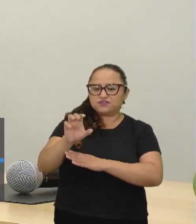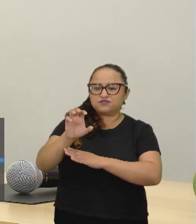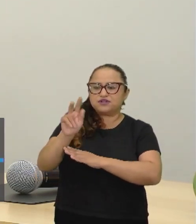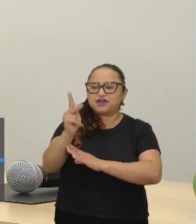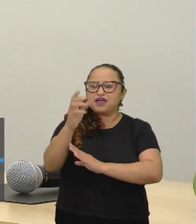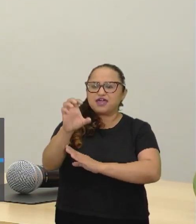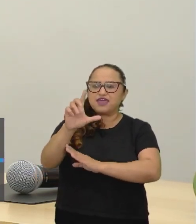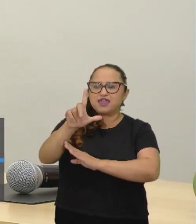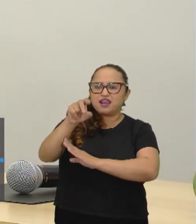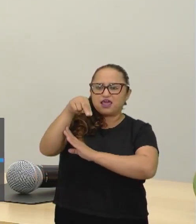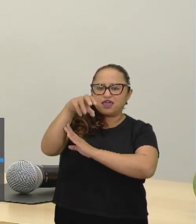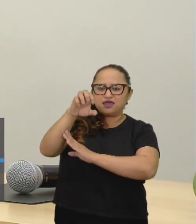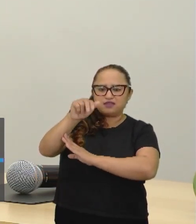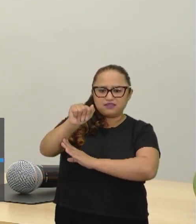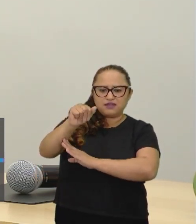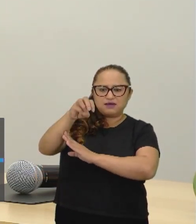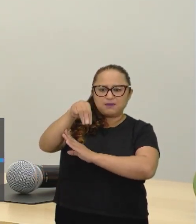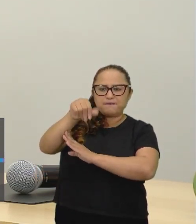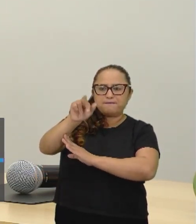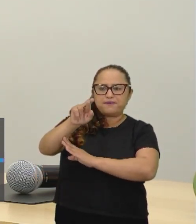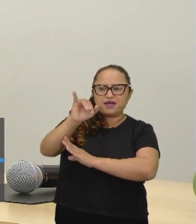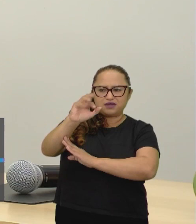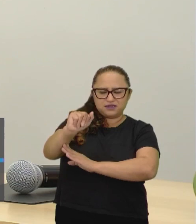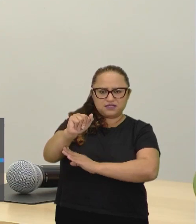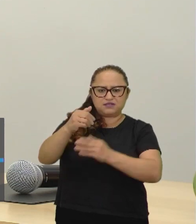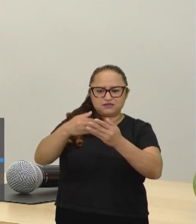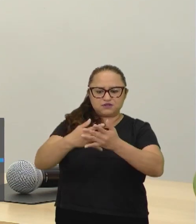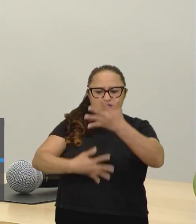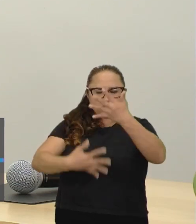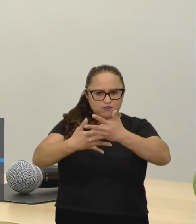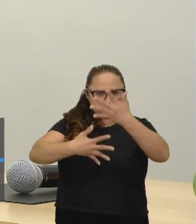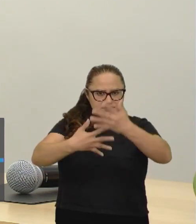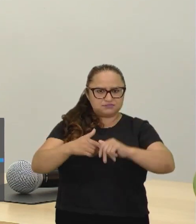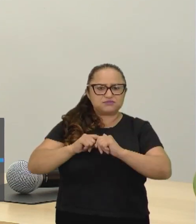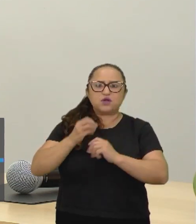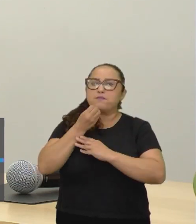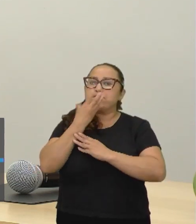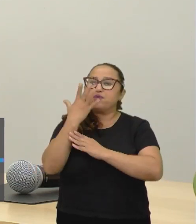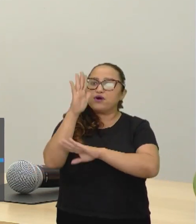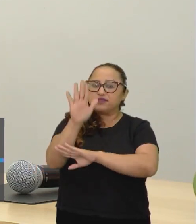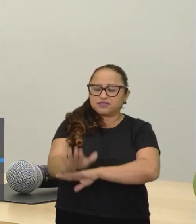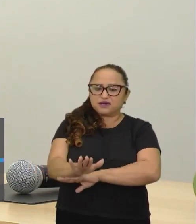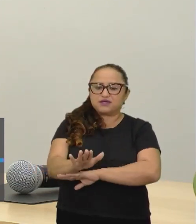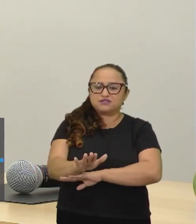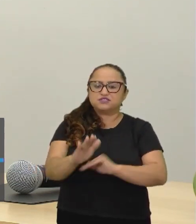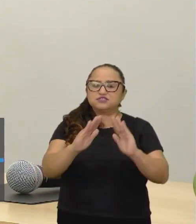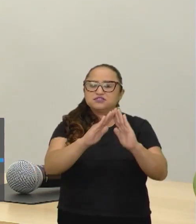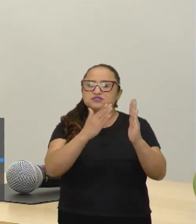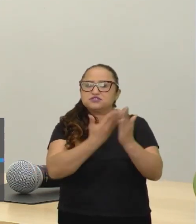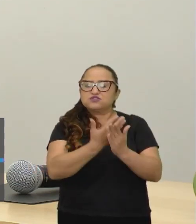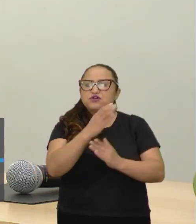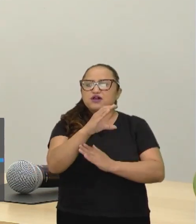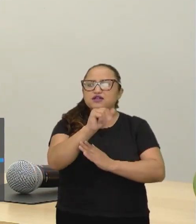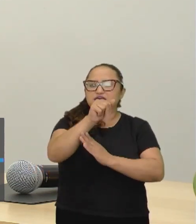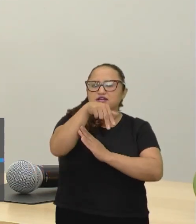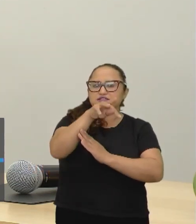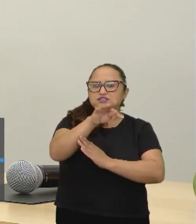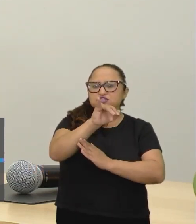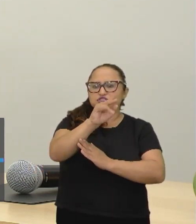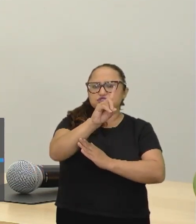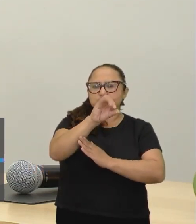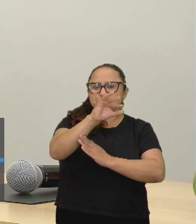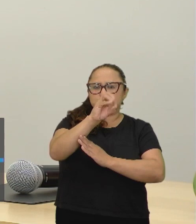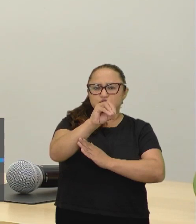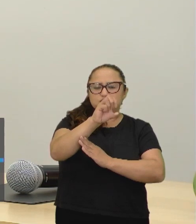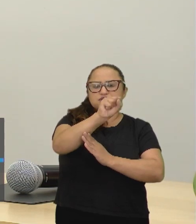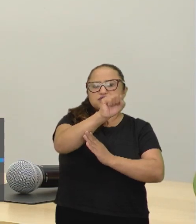Helena Maria está aqui compartilhando um boa tarde com os alunos da Cantídio Sampaio em Guarulhos. E